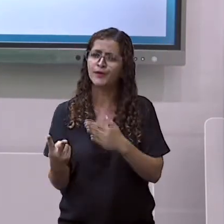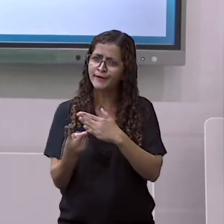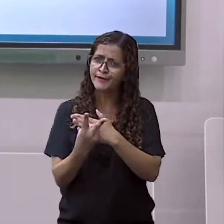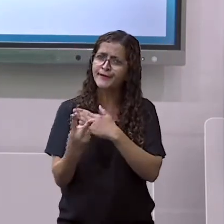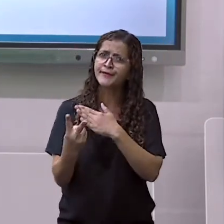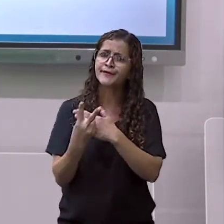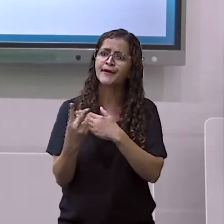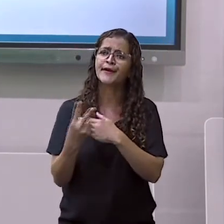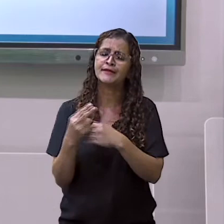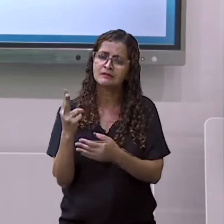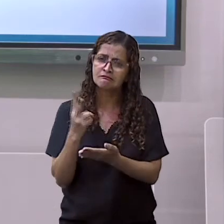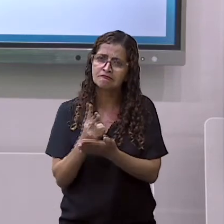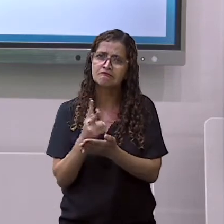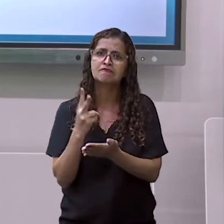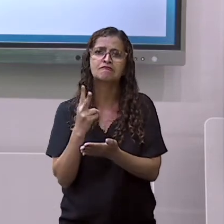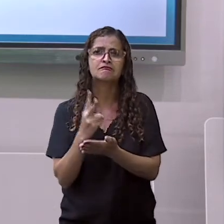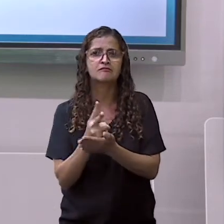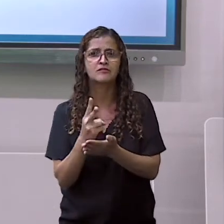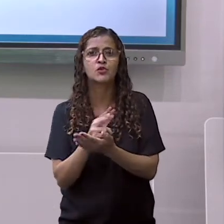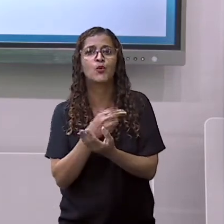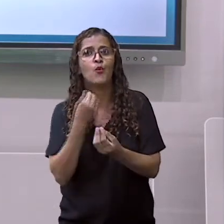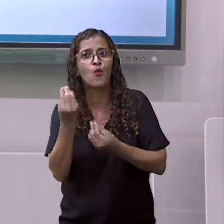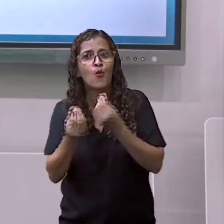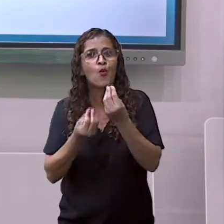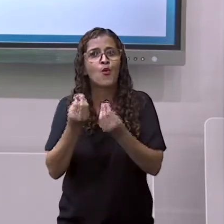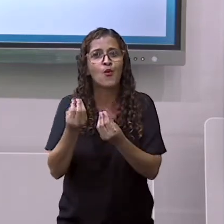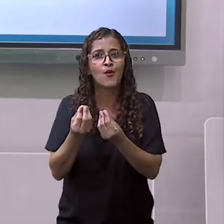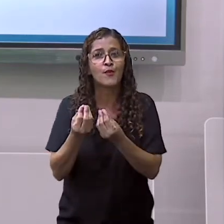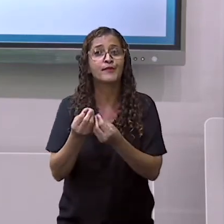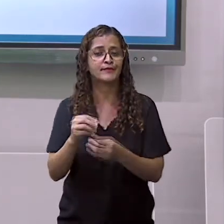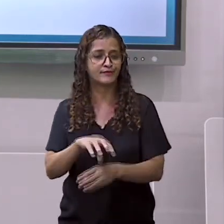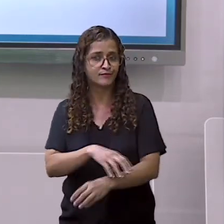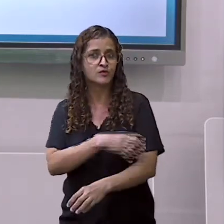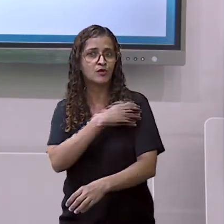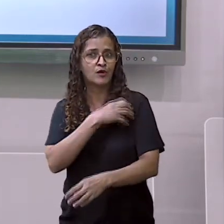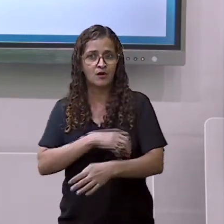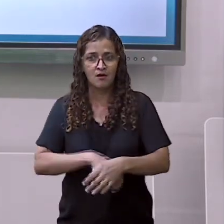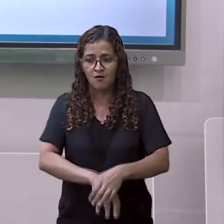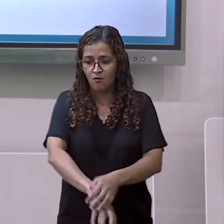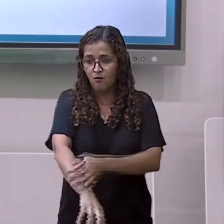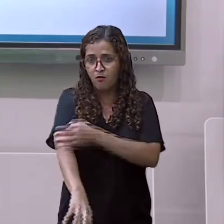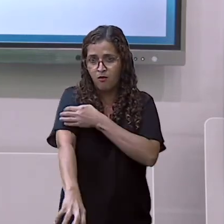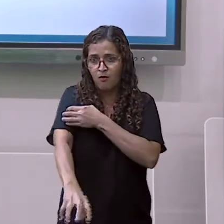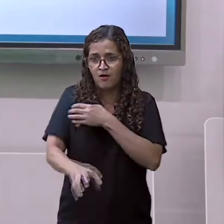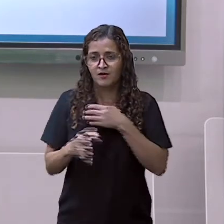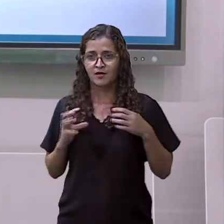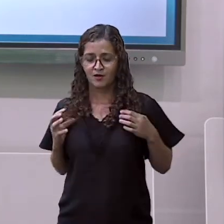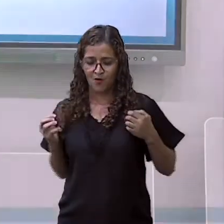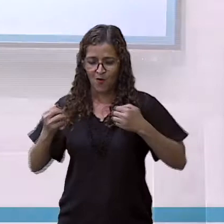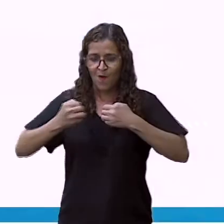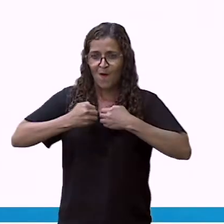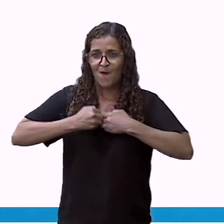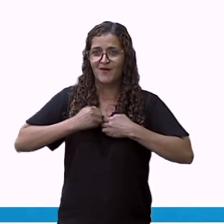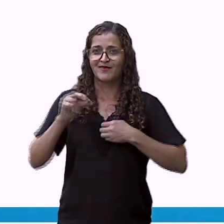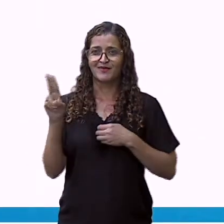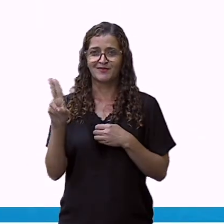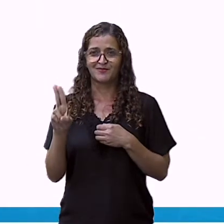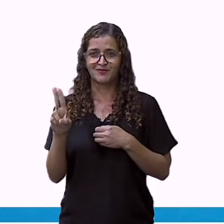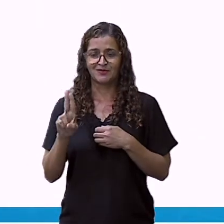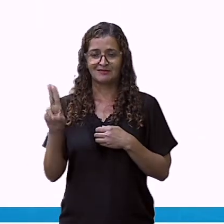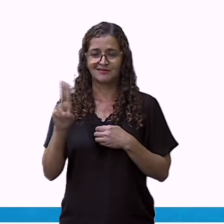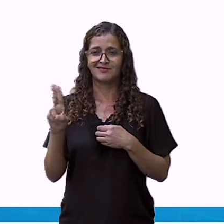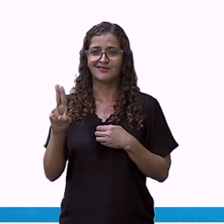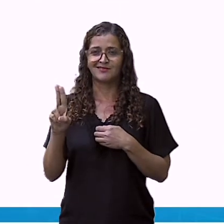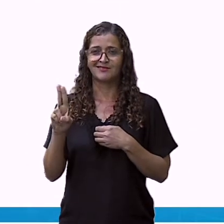mais. Protegermos quando? Como? Usando uma roupa mais quente, mais aquecida. E agora?